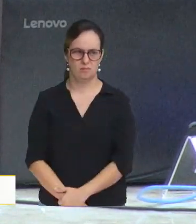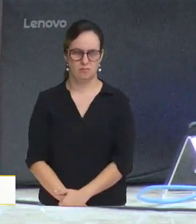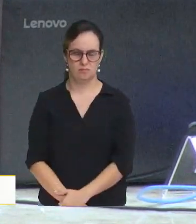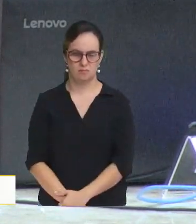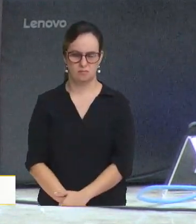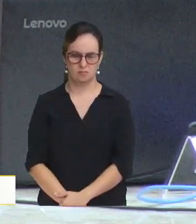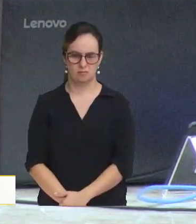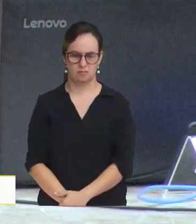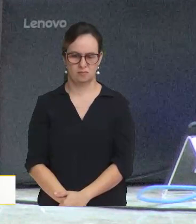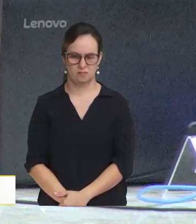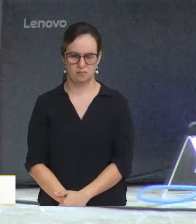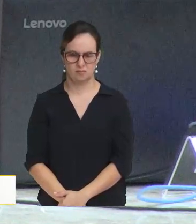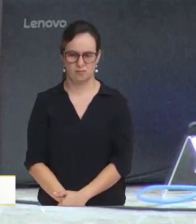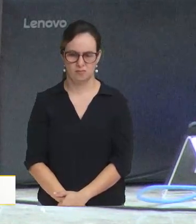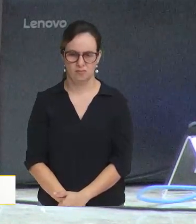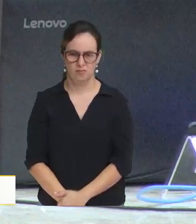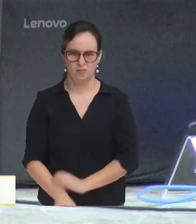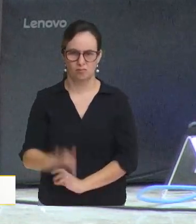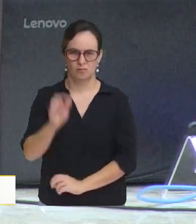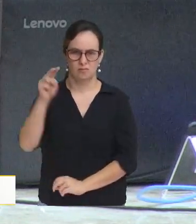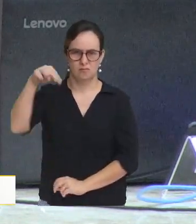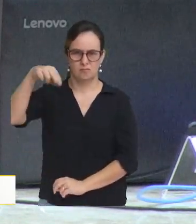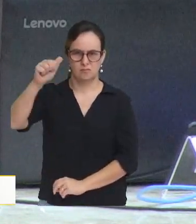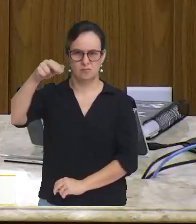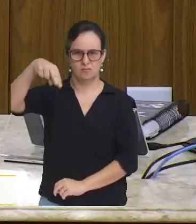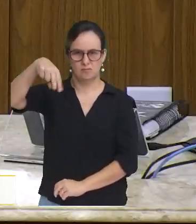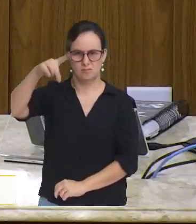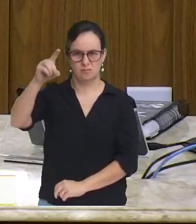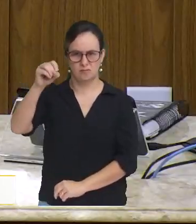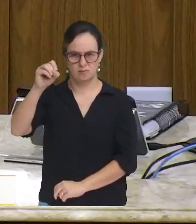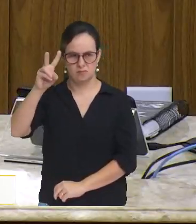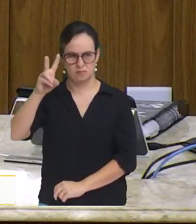Pela ordem, presidente. Pela ordem, vereador Fernando Vieira. Eu gostaria de